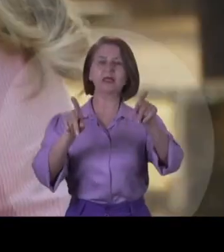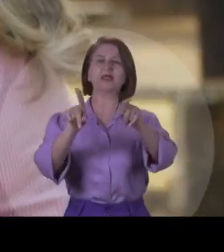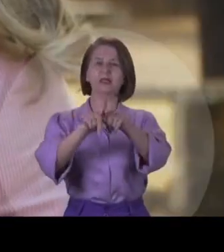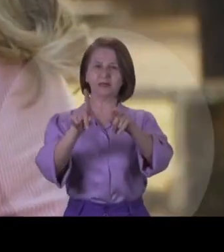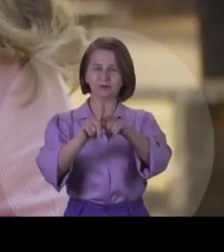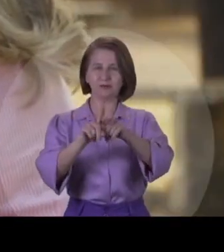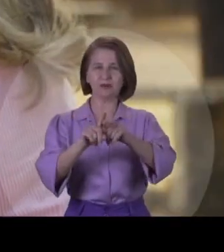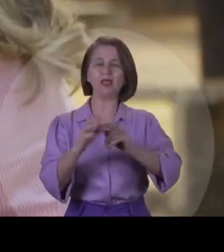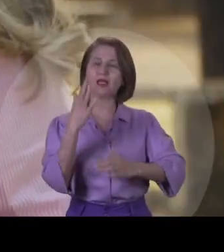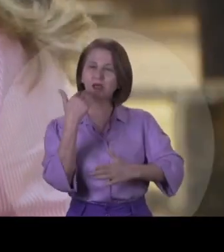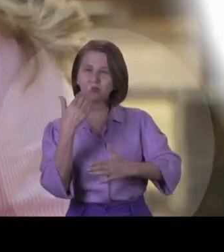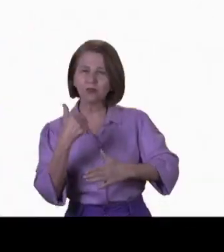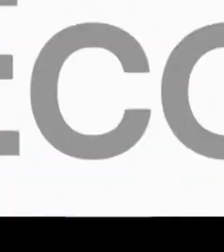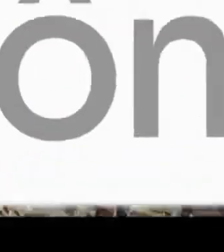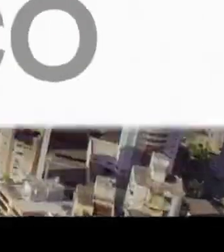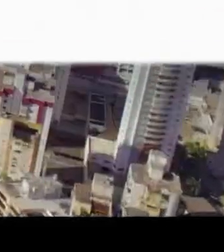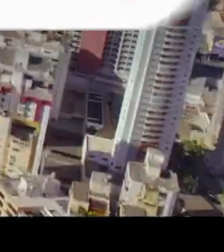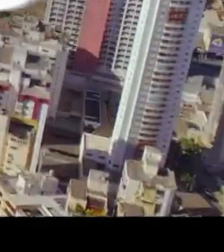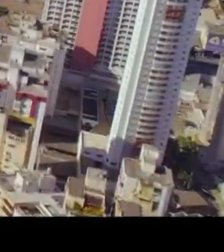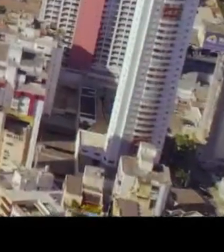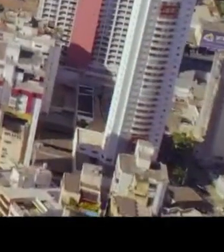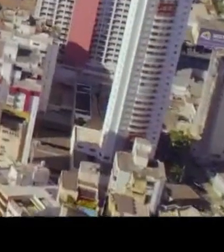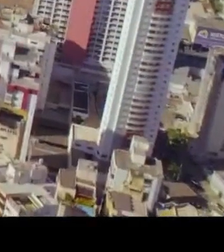mas também gastronomia, moda.